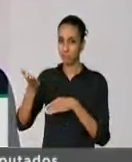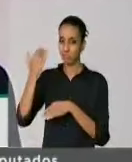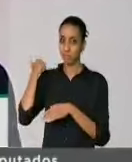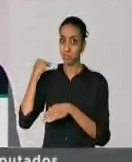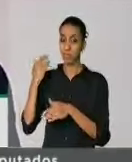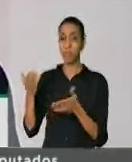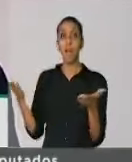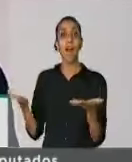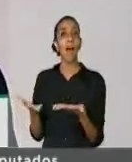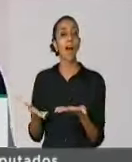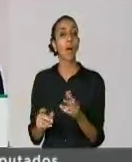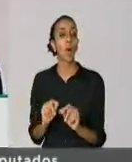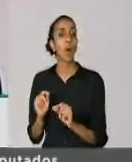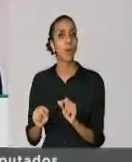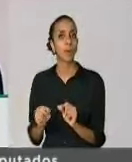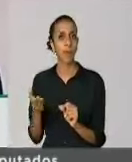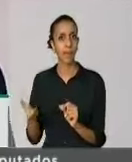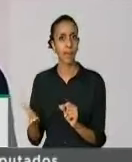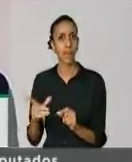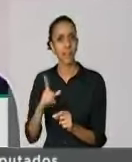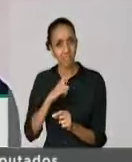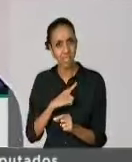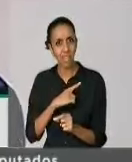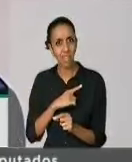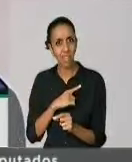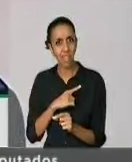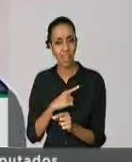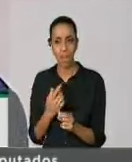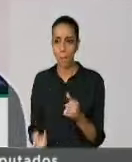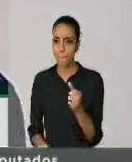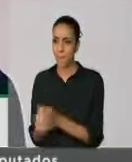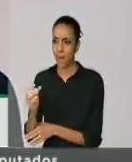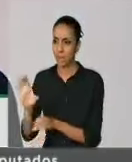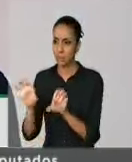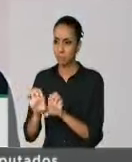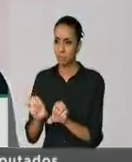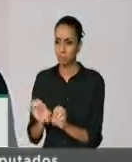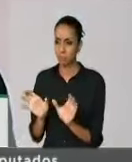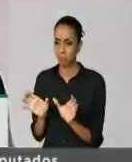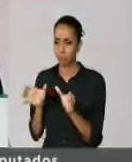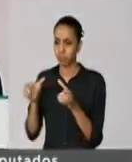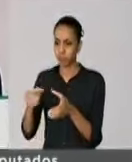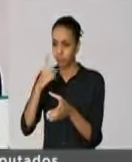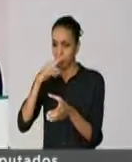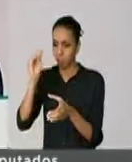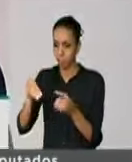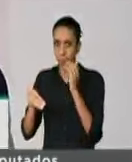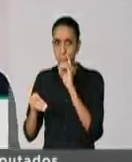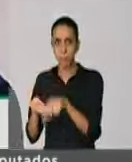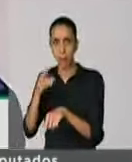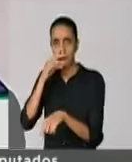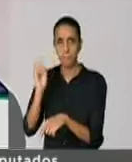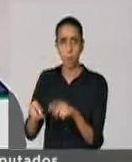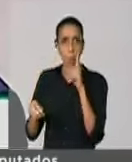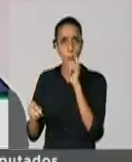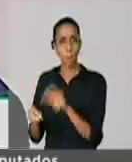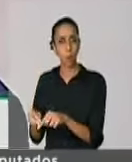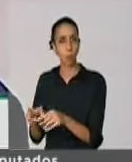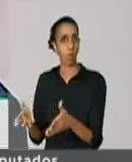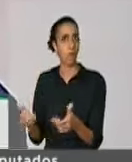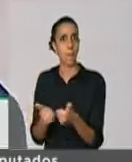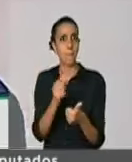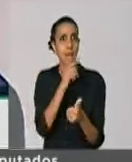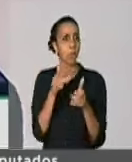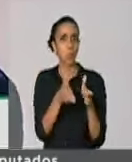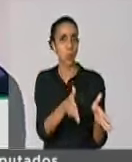presente a instalação de Um aterro sanitário poluindo a região metropolitana poluindo Oí São